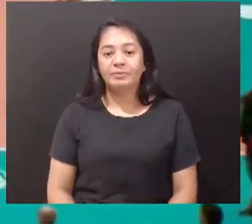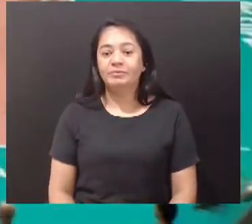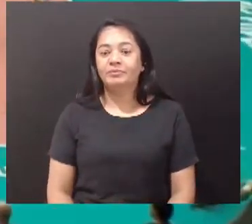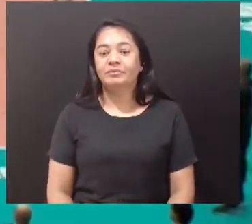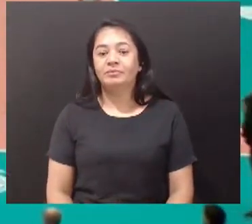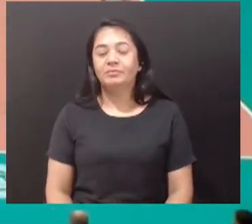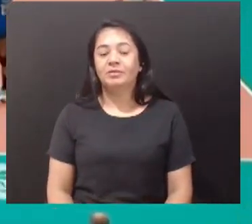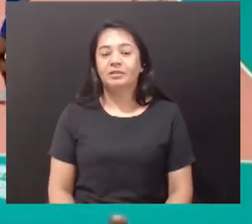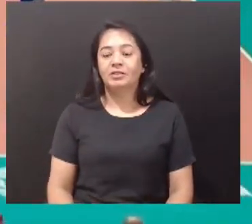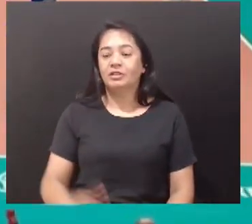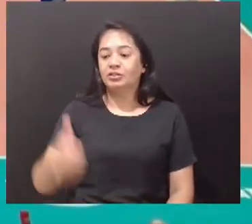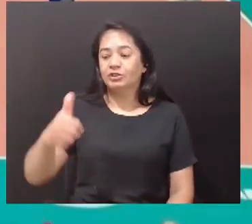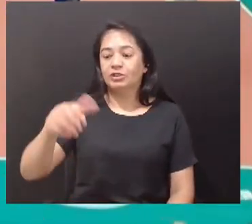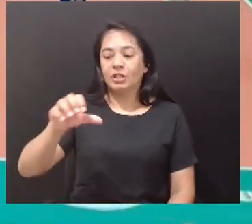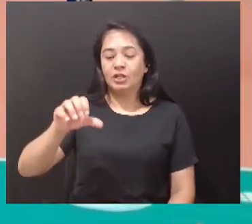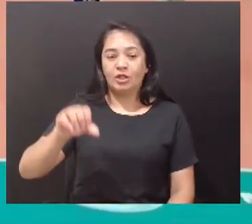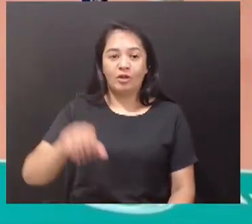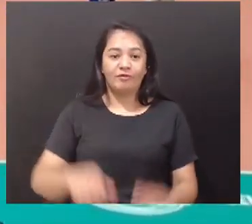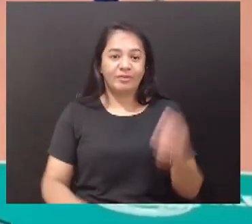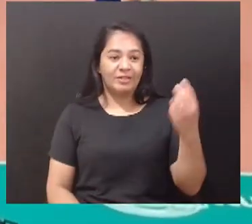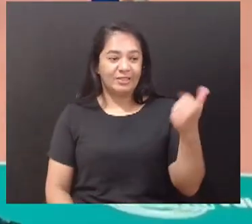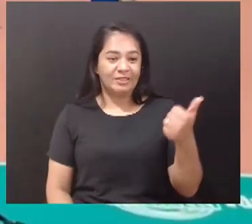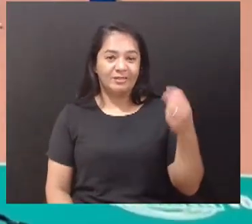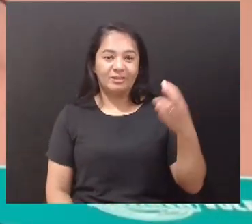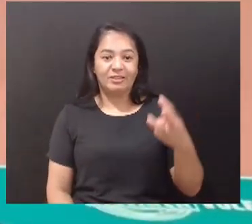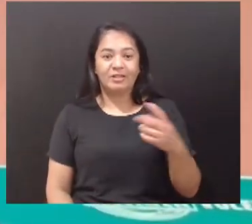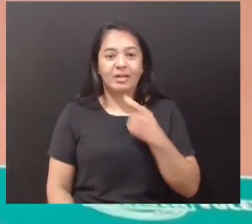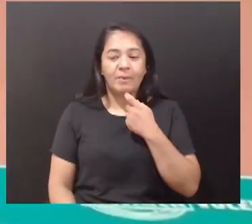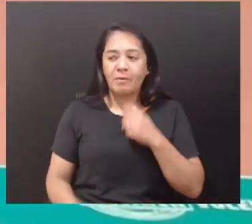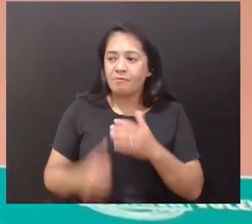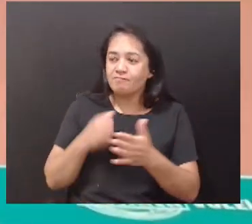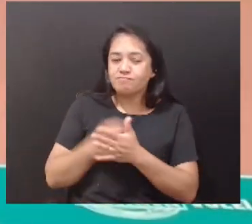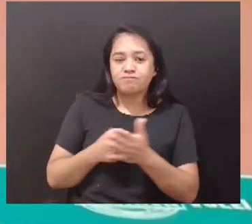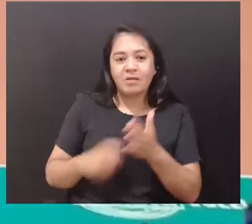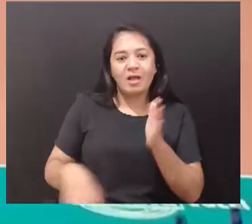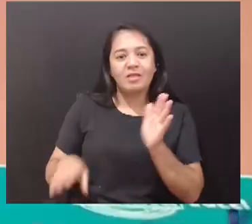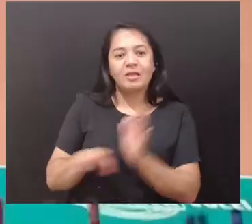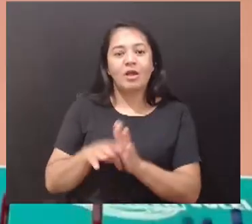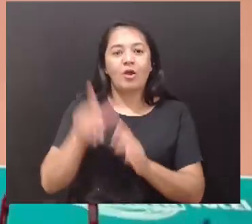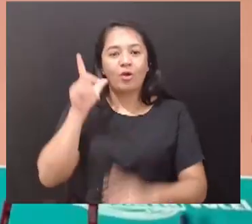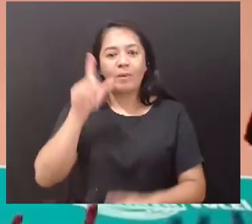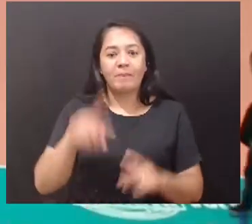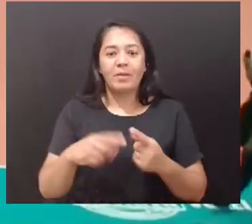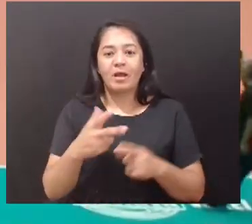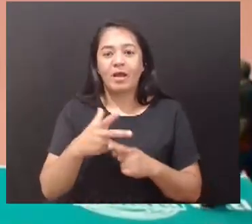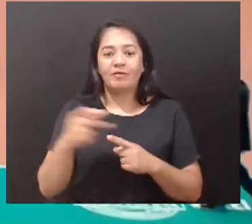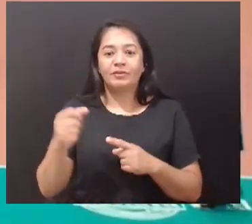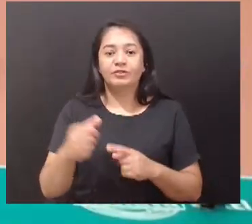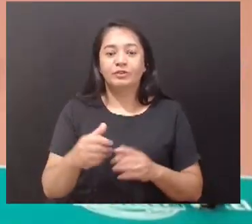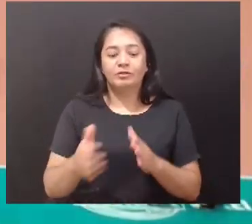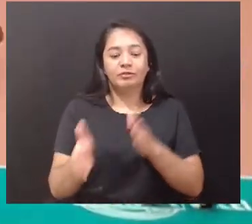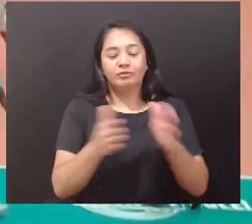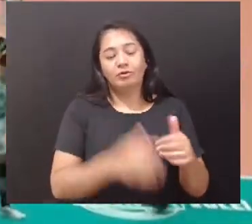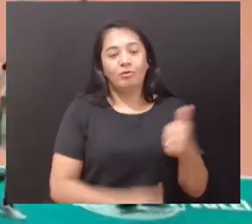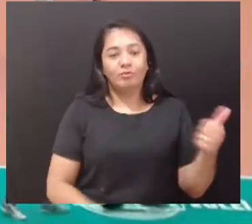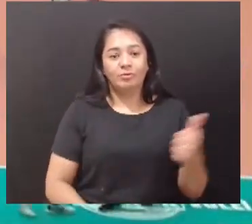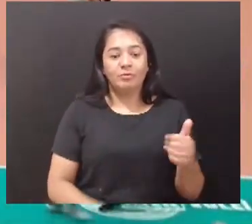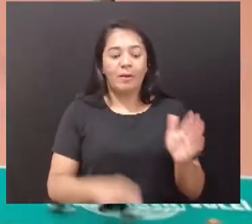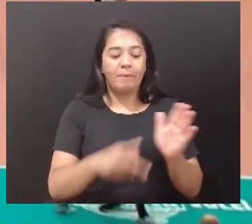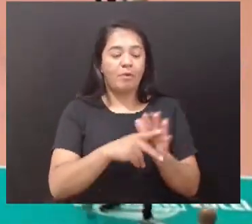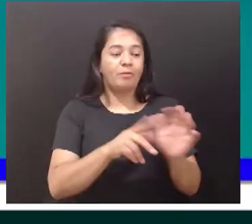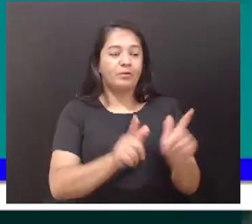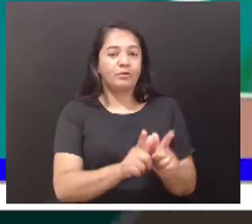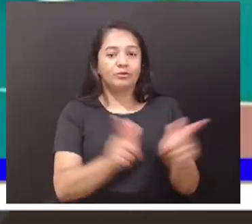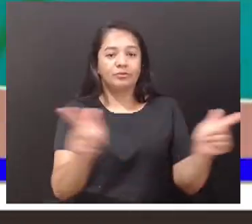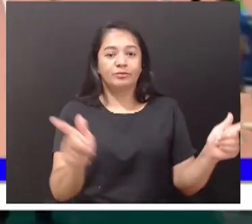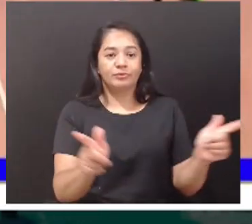o Campinas foi atrás e encostou no placar. Mas a vitória no primeiro set ficou com Guarulhos,